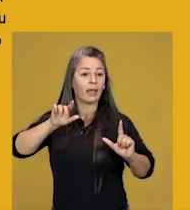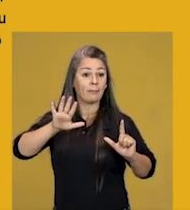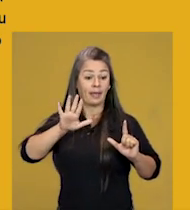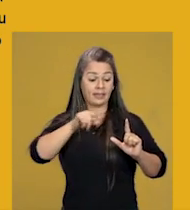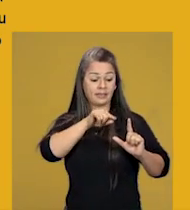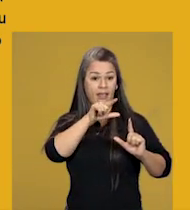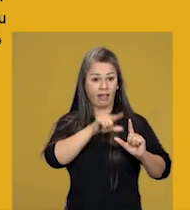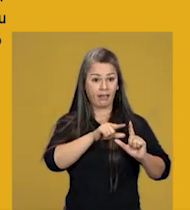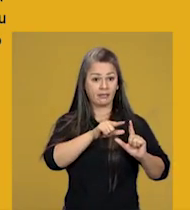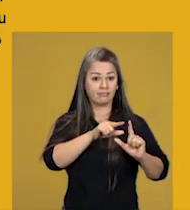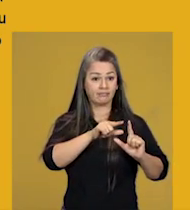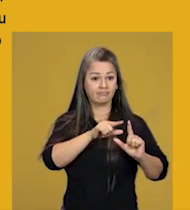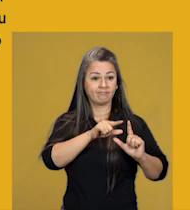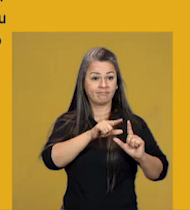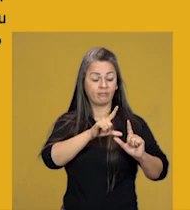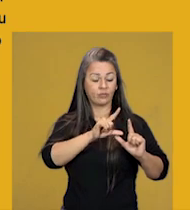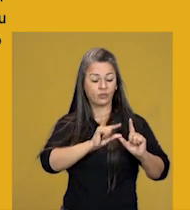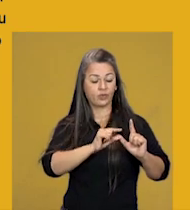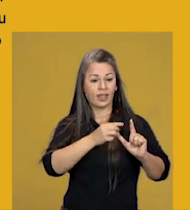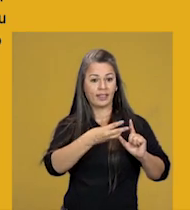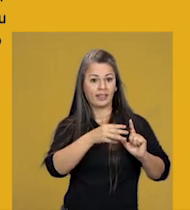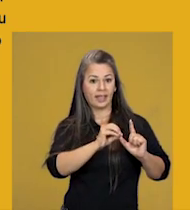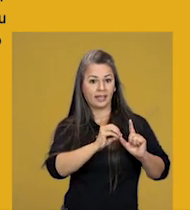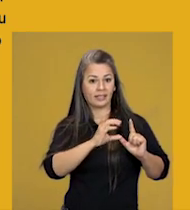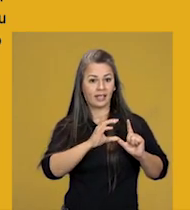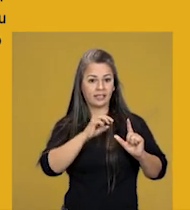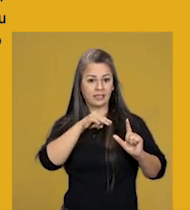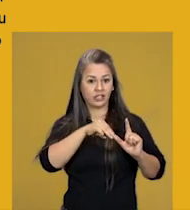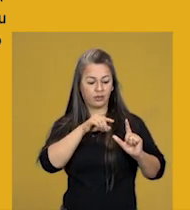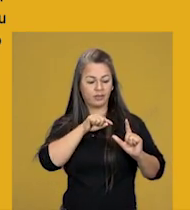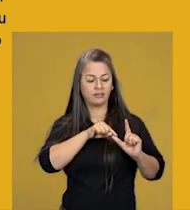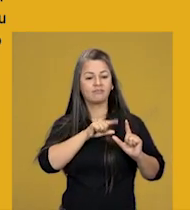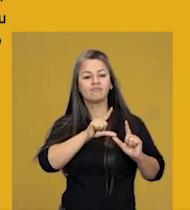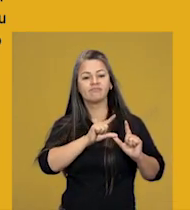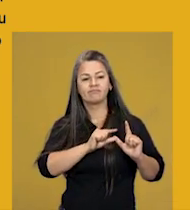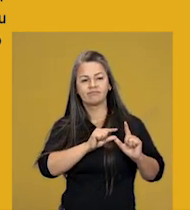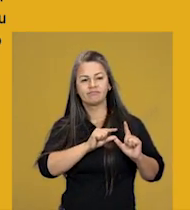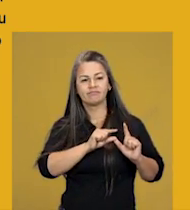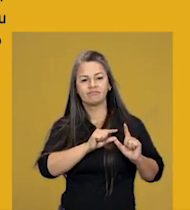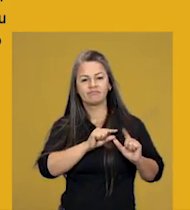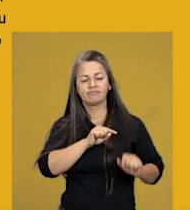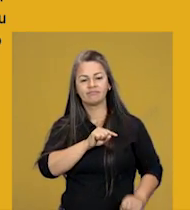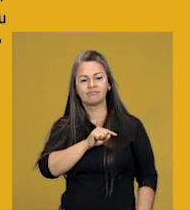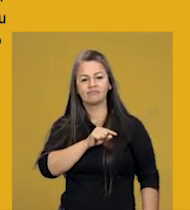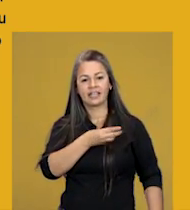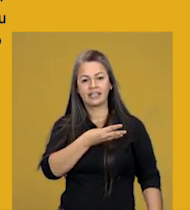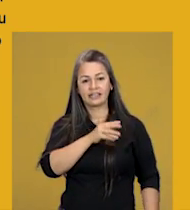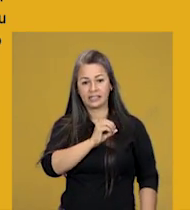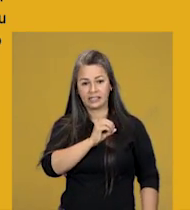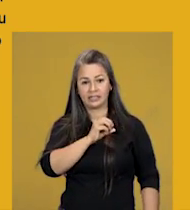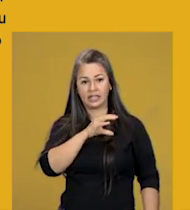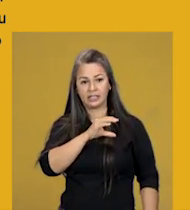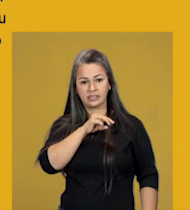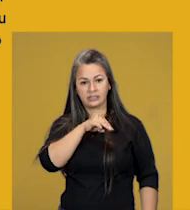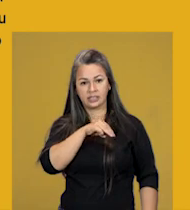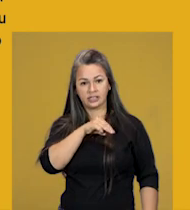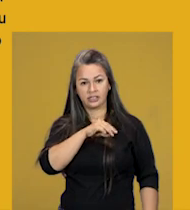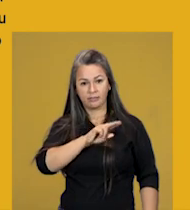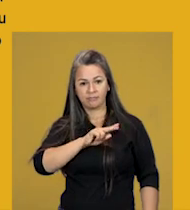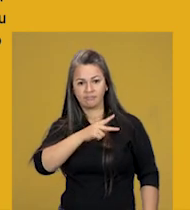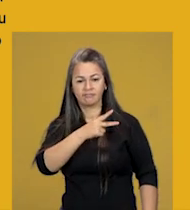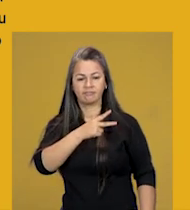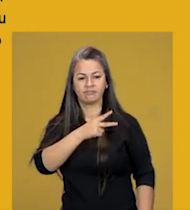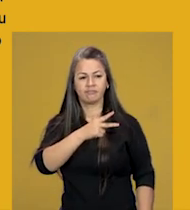30. Então, a área do menor, vou colocar assim, menos, igual a 30 cm ao